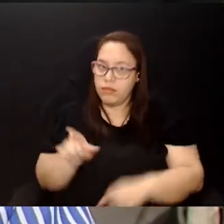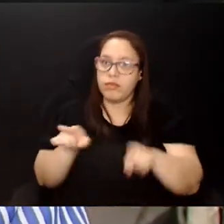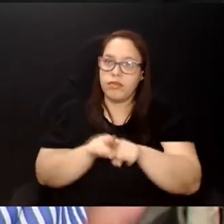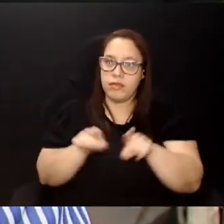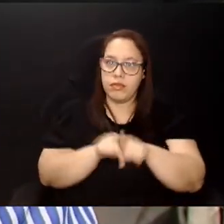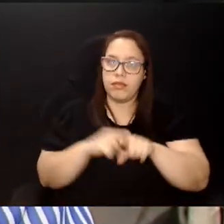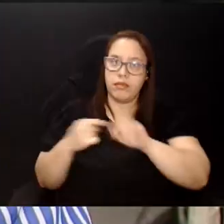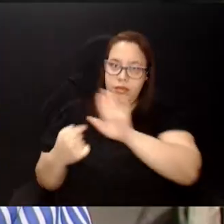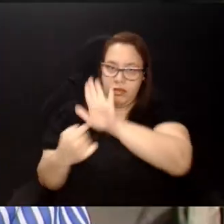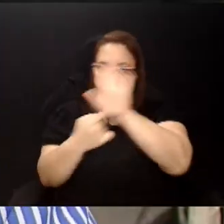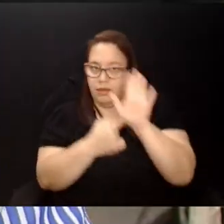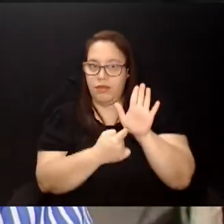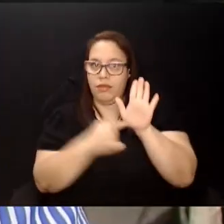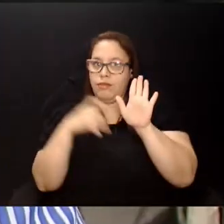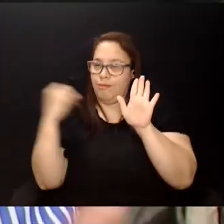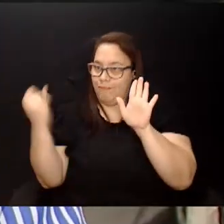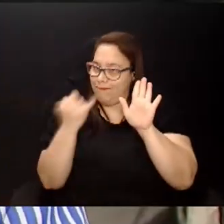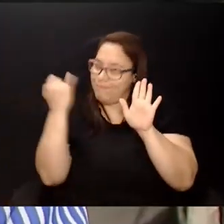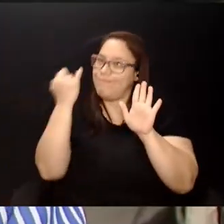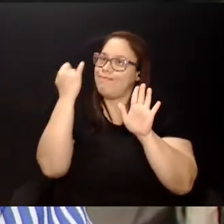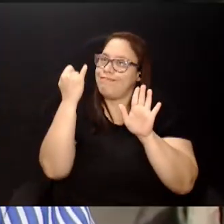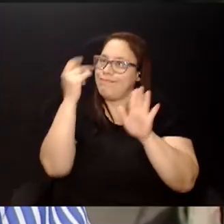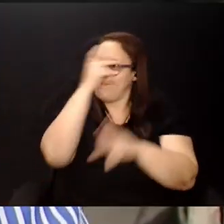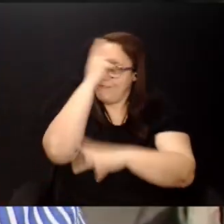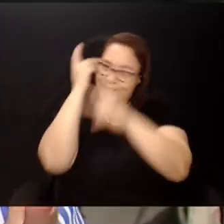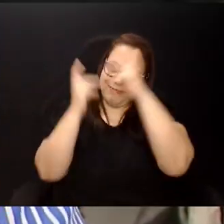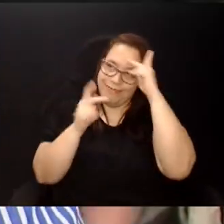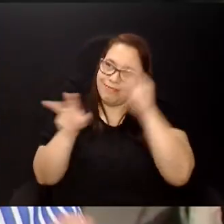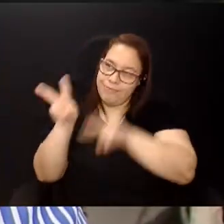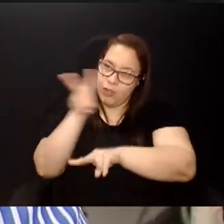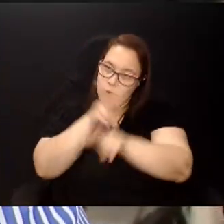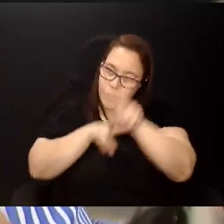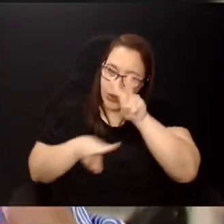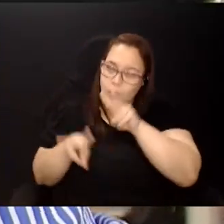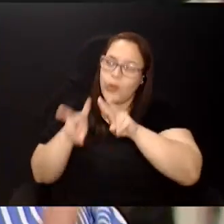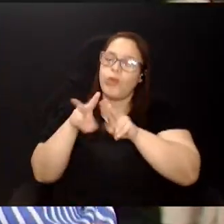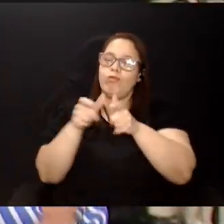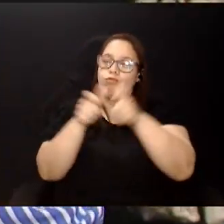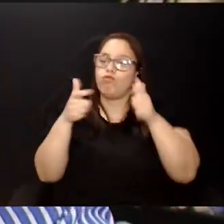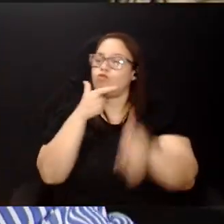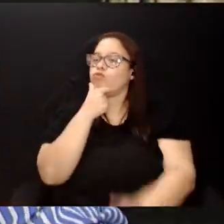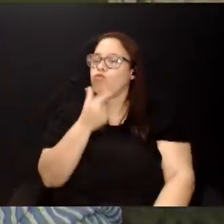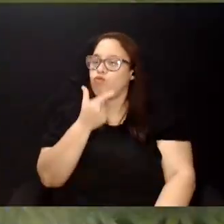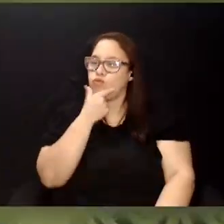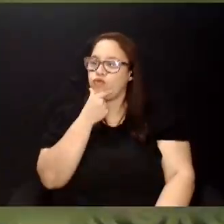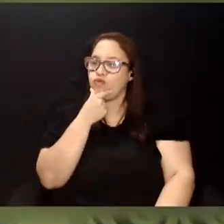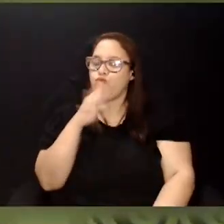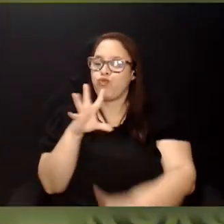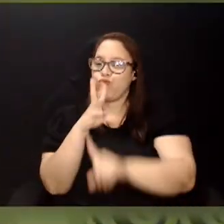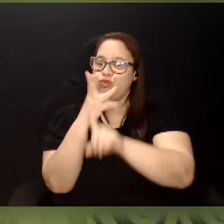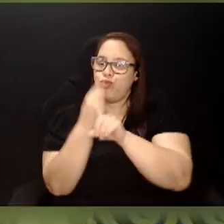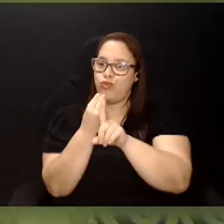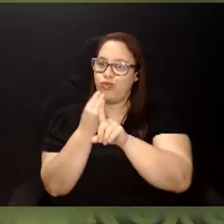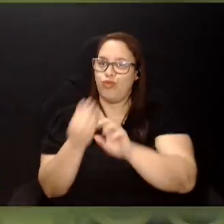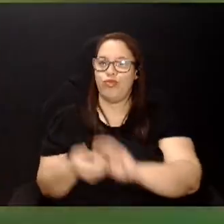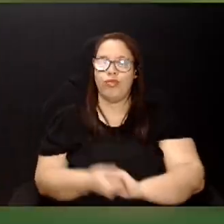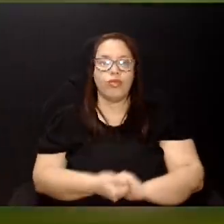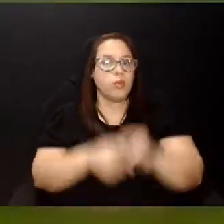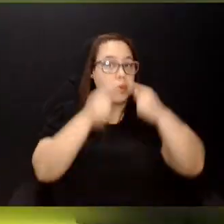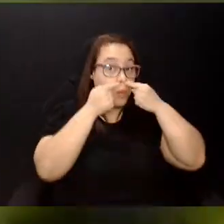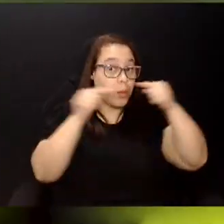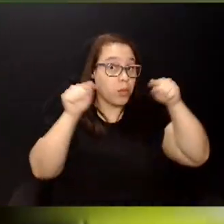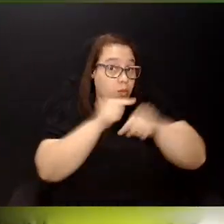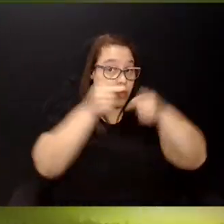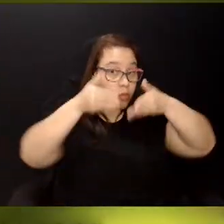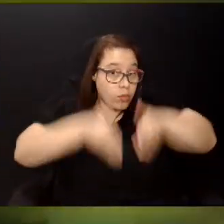demonstrar essa importância das pessoas observarem o grande homem, o grande artista que foi. Carlos Gomes nasceu em